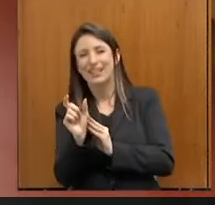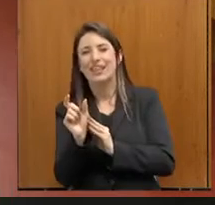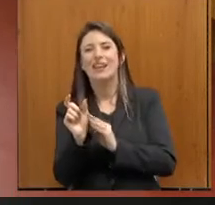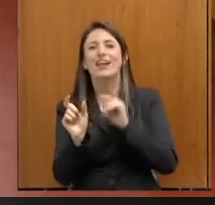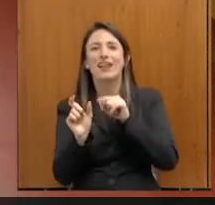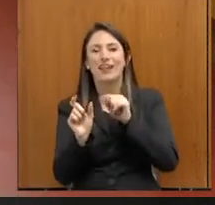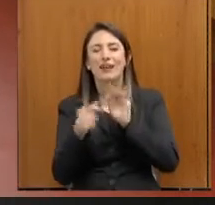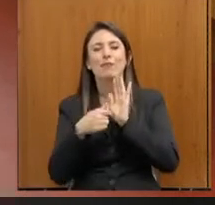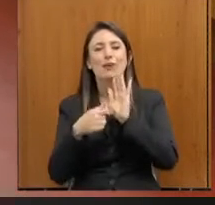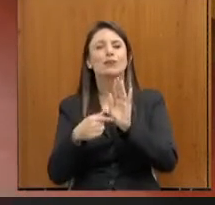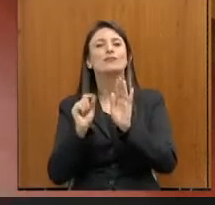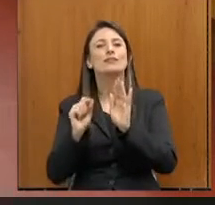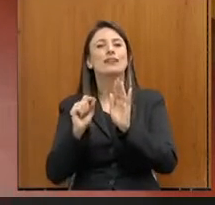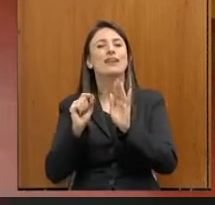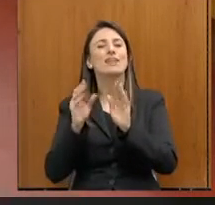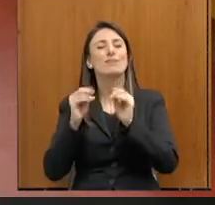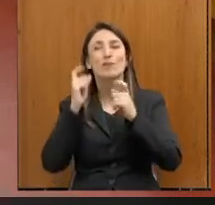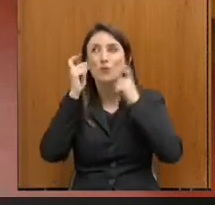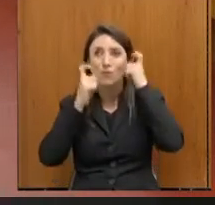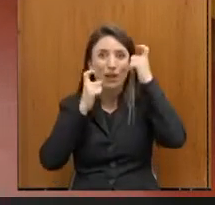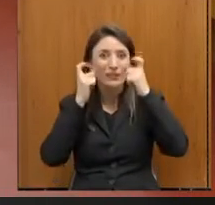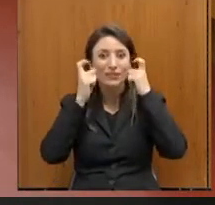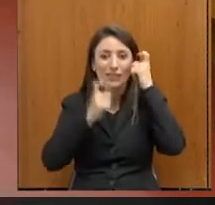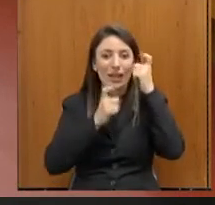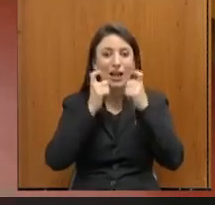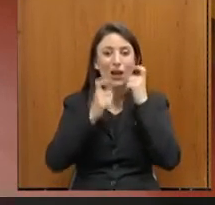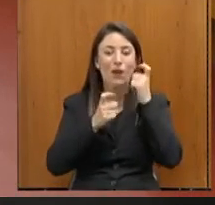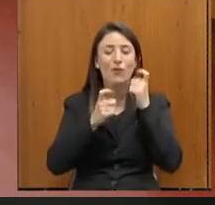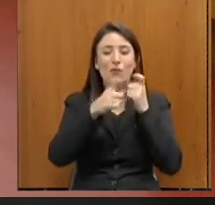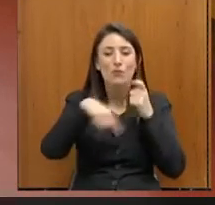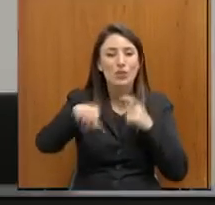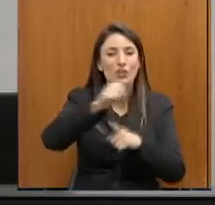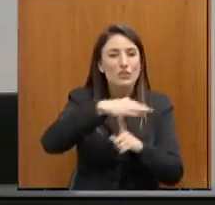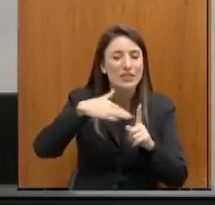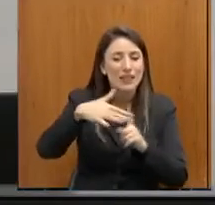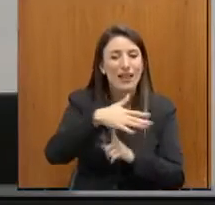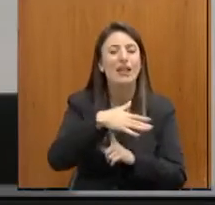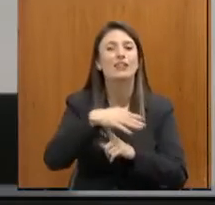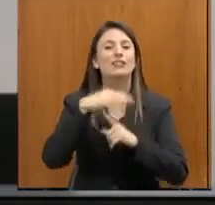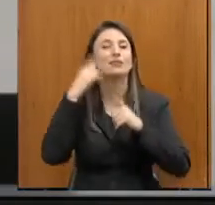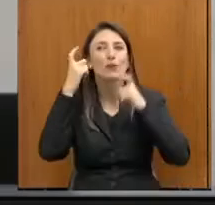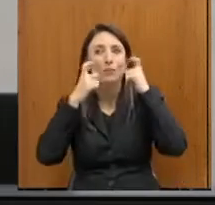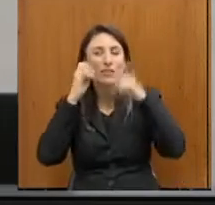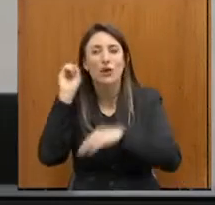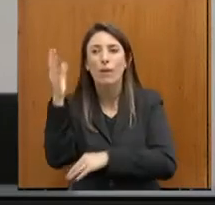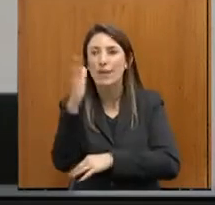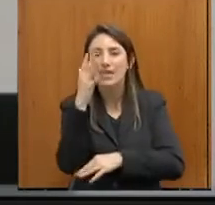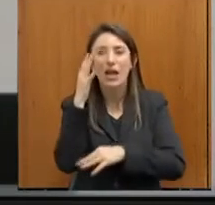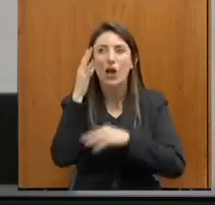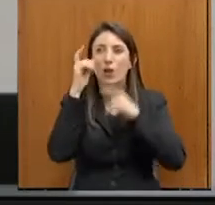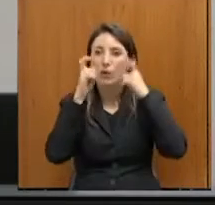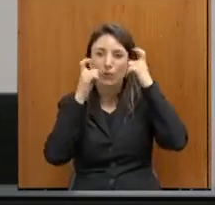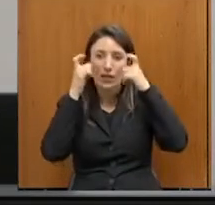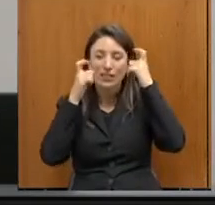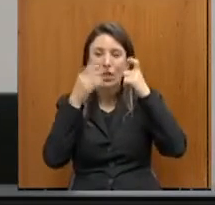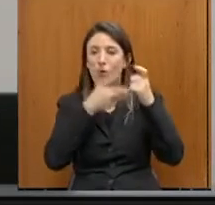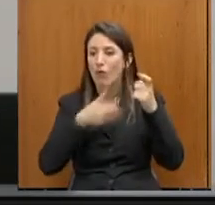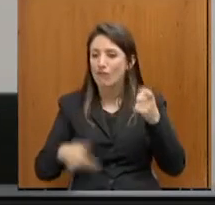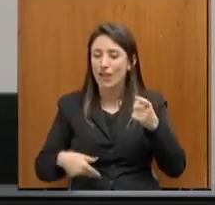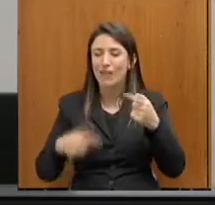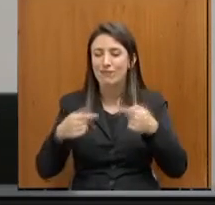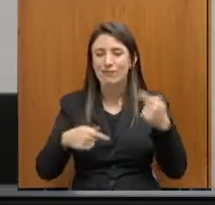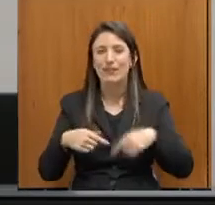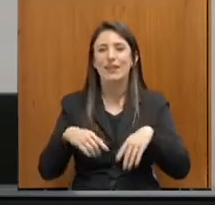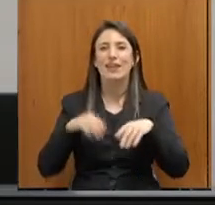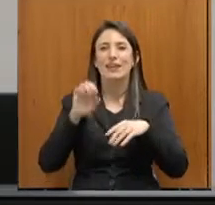muita preocupação com a questão social com a questão ambiental e com o tema de governança então é Edi ambiente